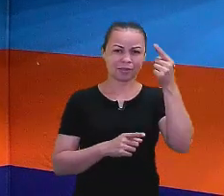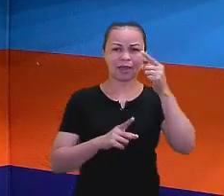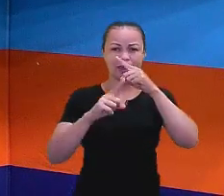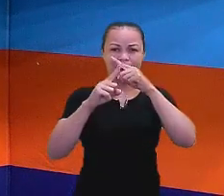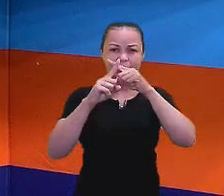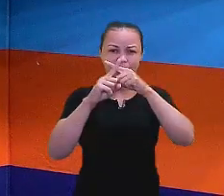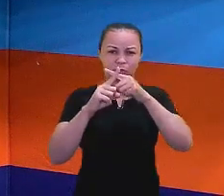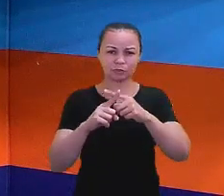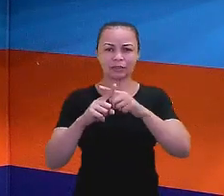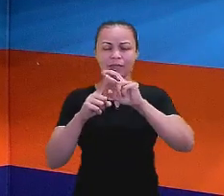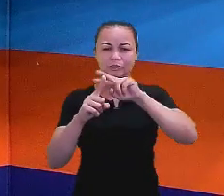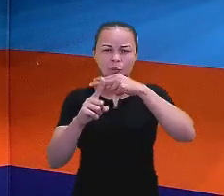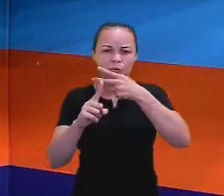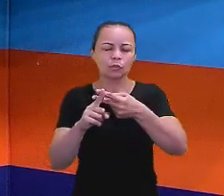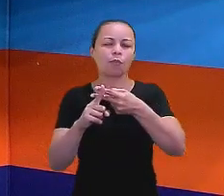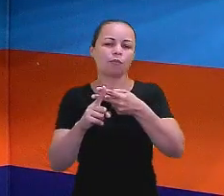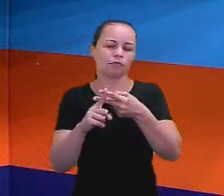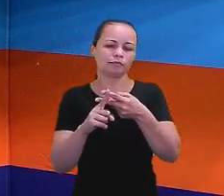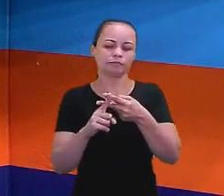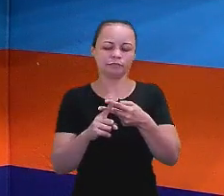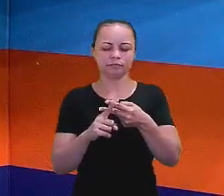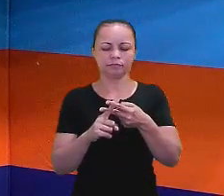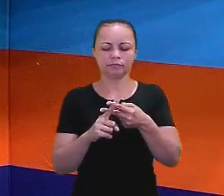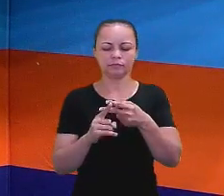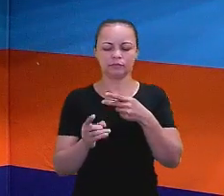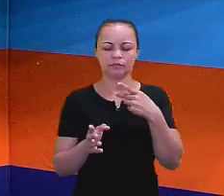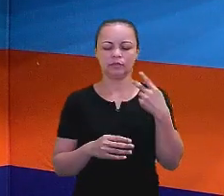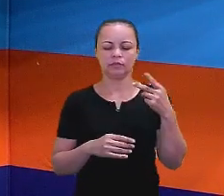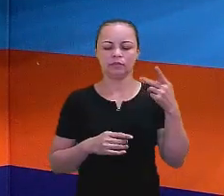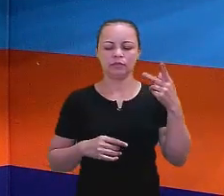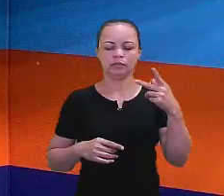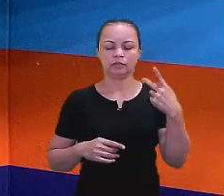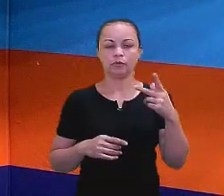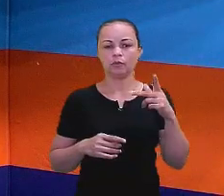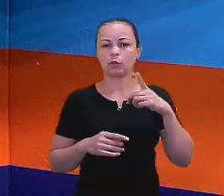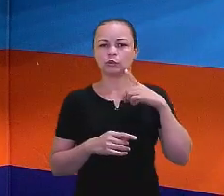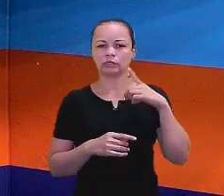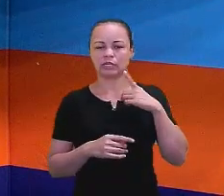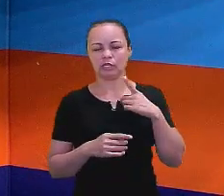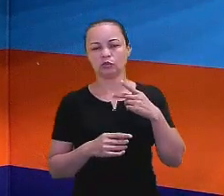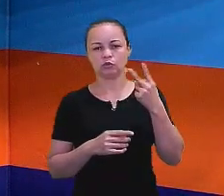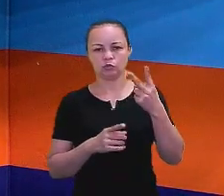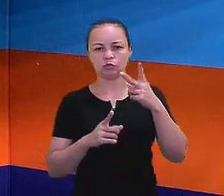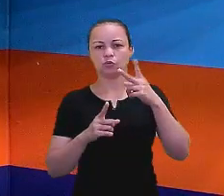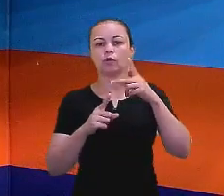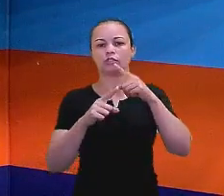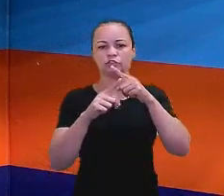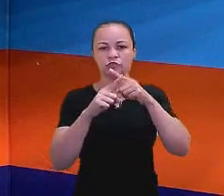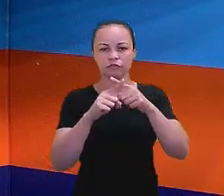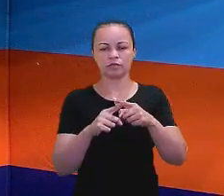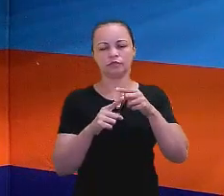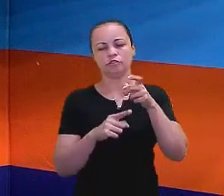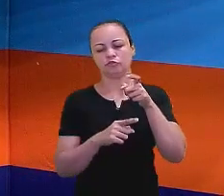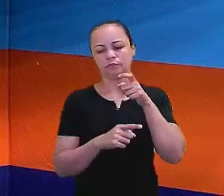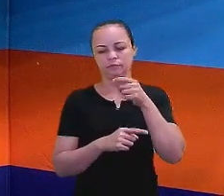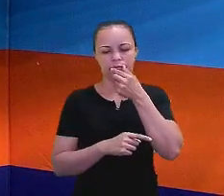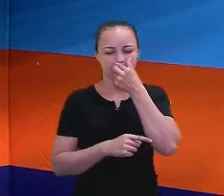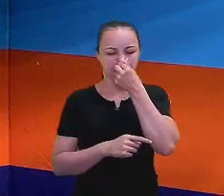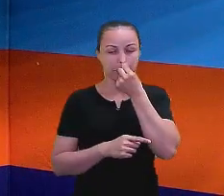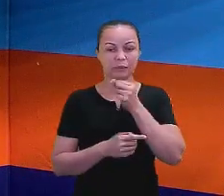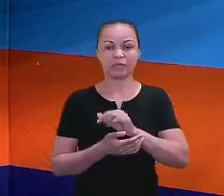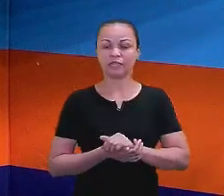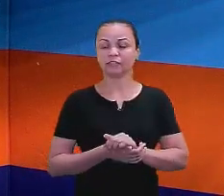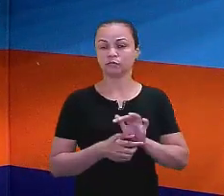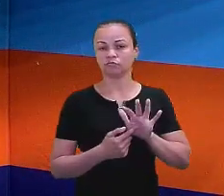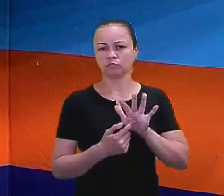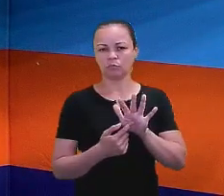número, 2 vezes um determinado número. Então, aqui eu tenho 2 vezes x, tá? E aí, eu fazendo tudo isso,